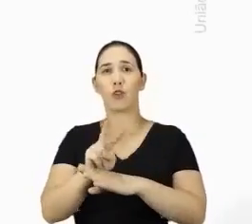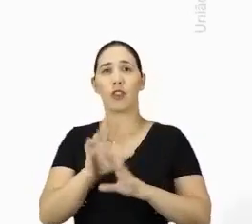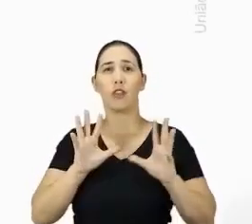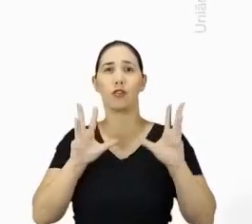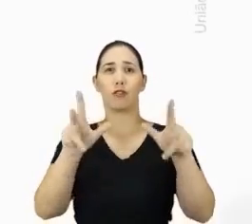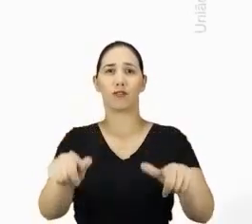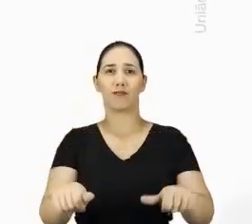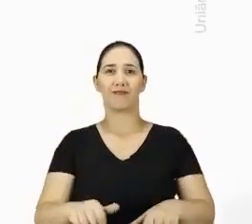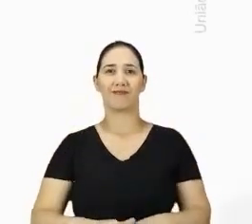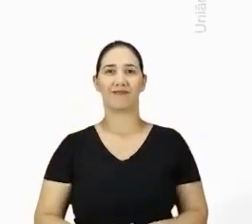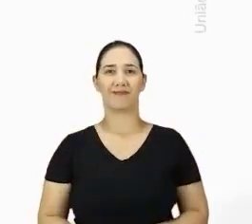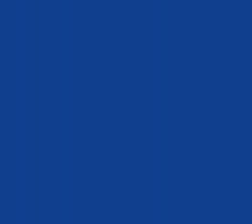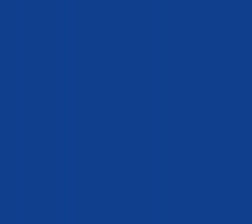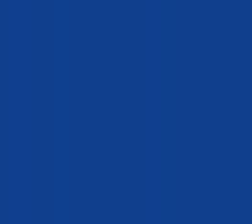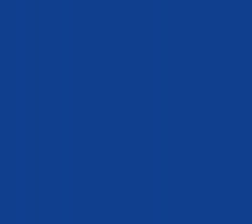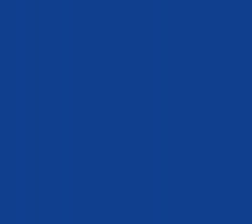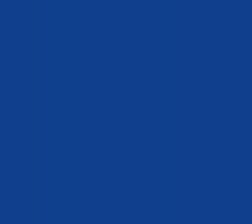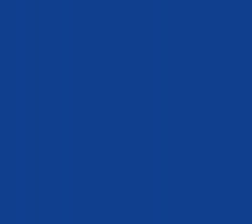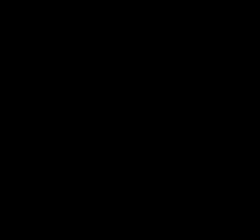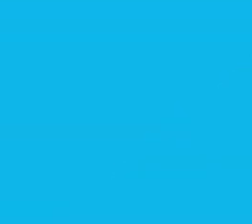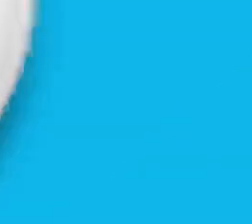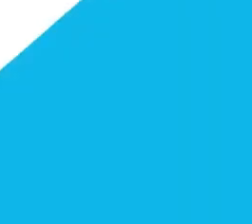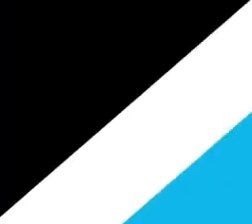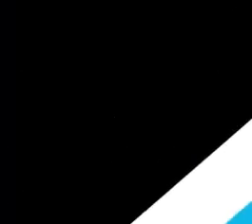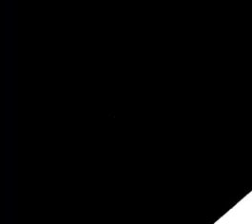De todos, sem exceção.